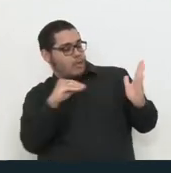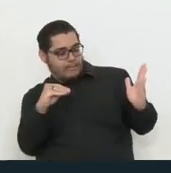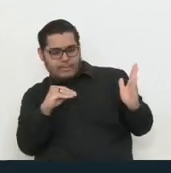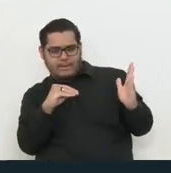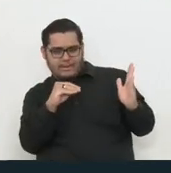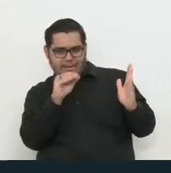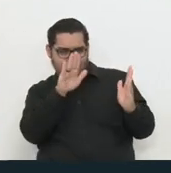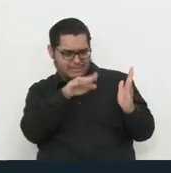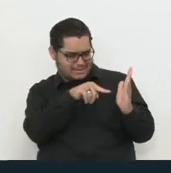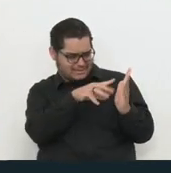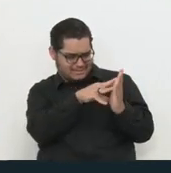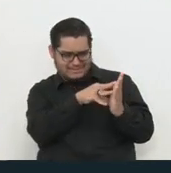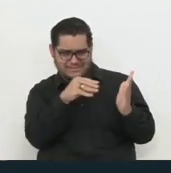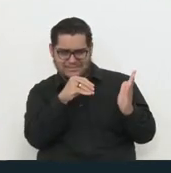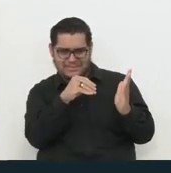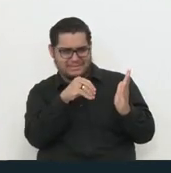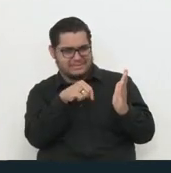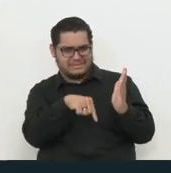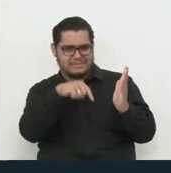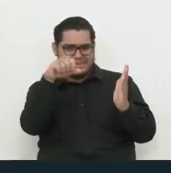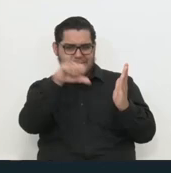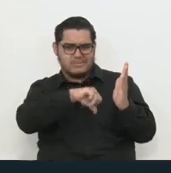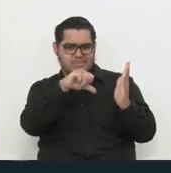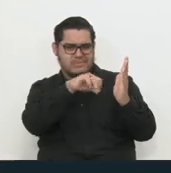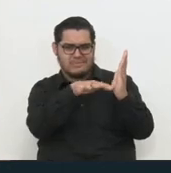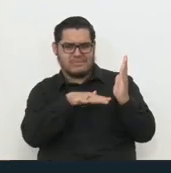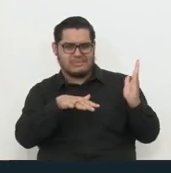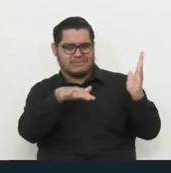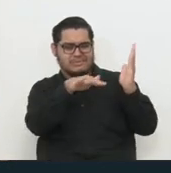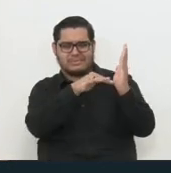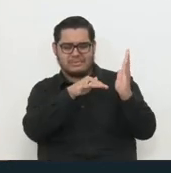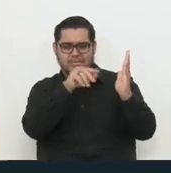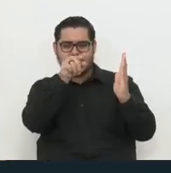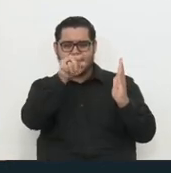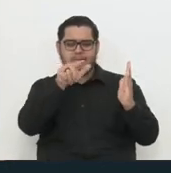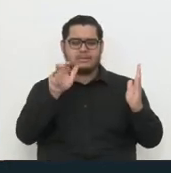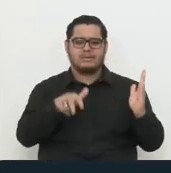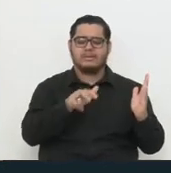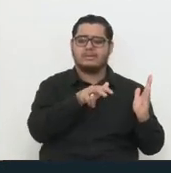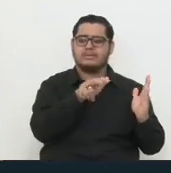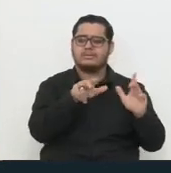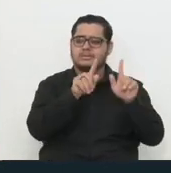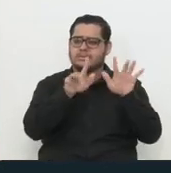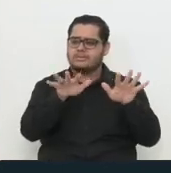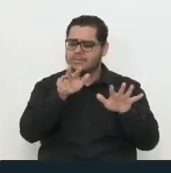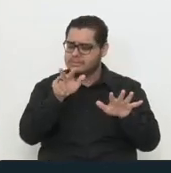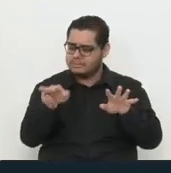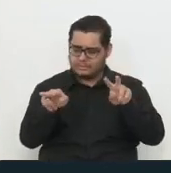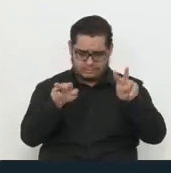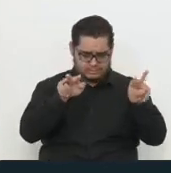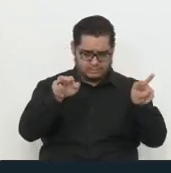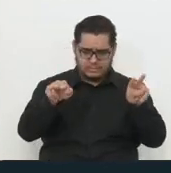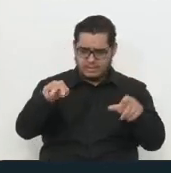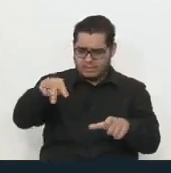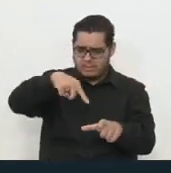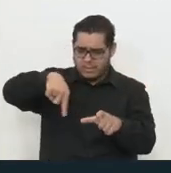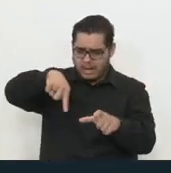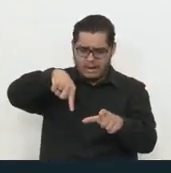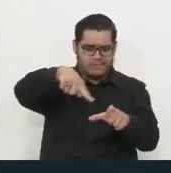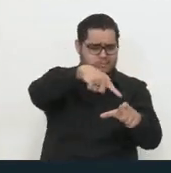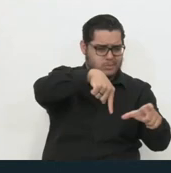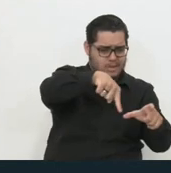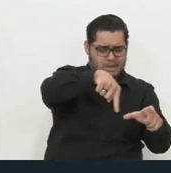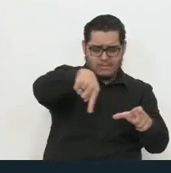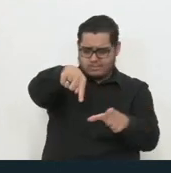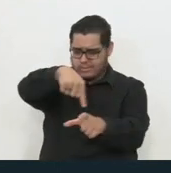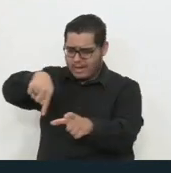péssima gestão um modelo de peça uma gestão porque a gente anda na cidade que a gente vê a gente vê buracos buracos atrás de buracos parece que tem horas